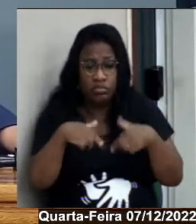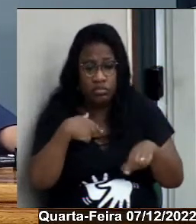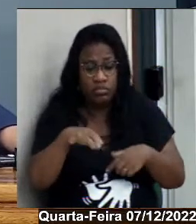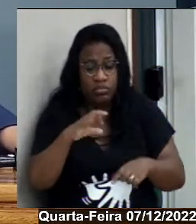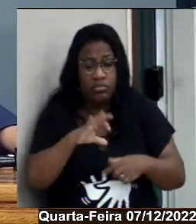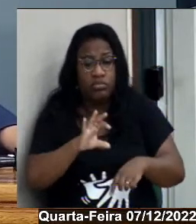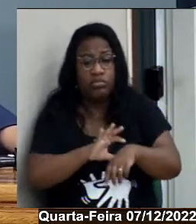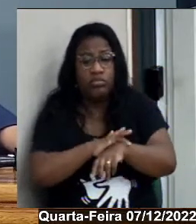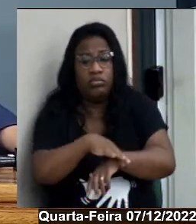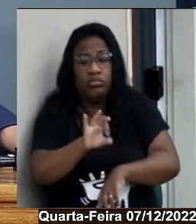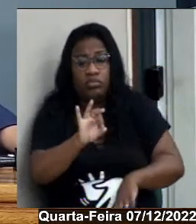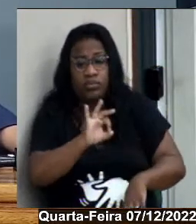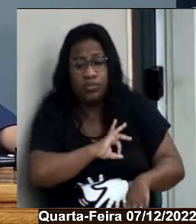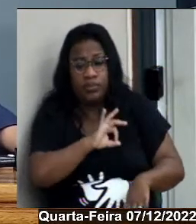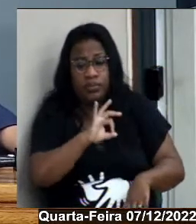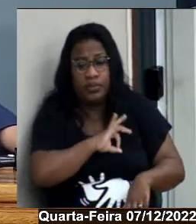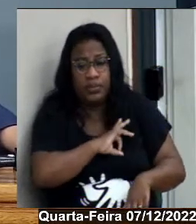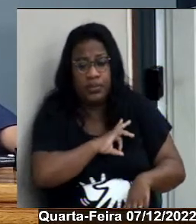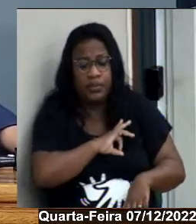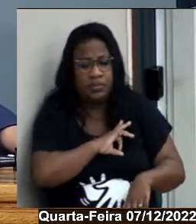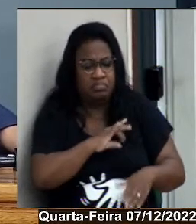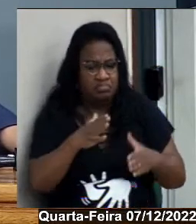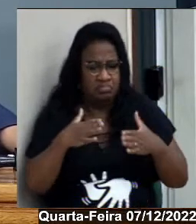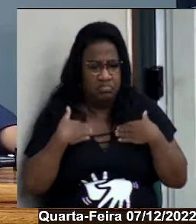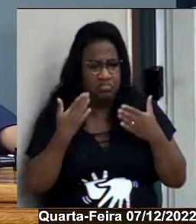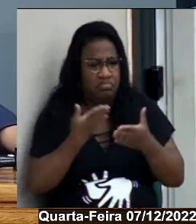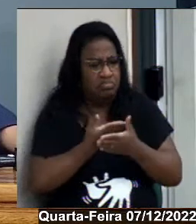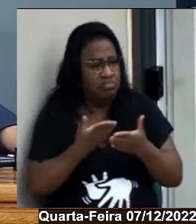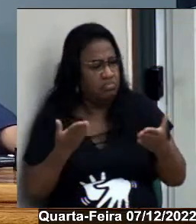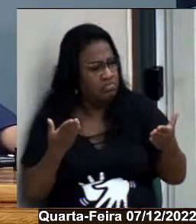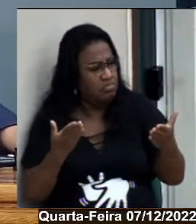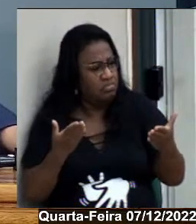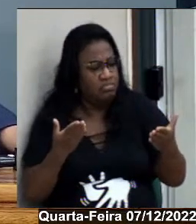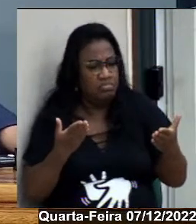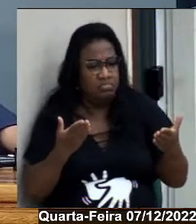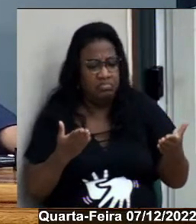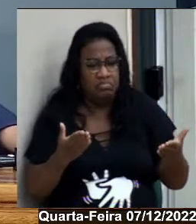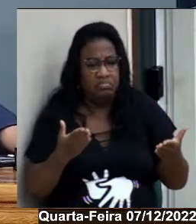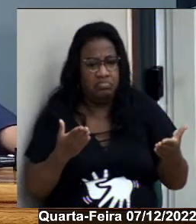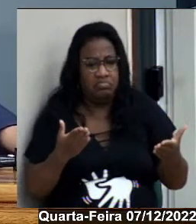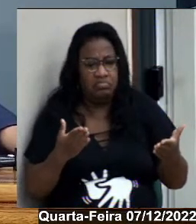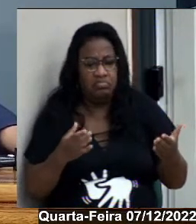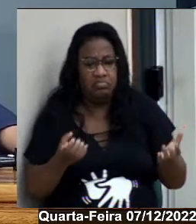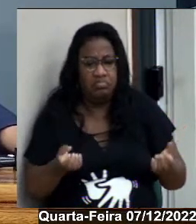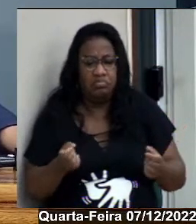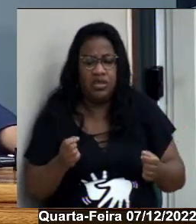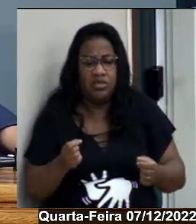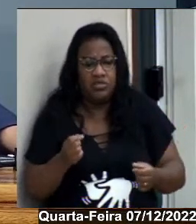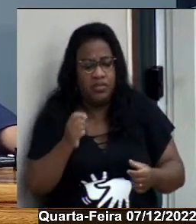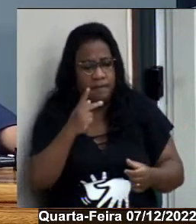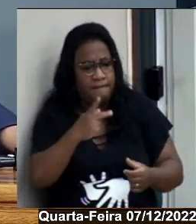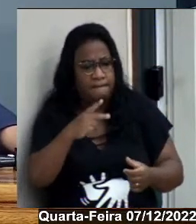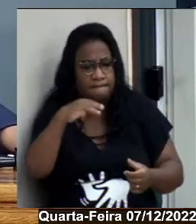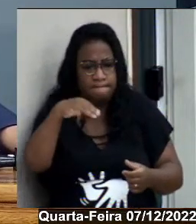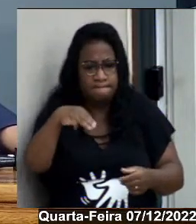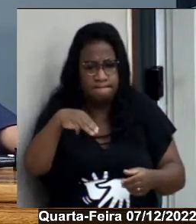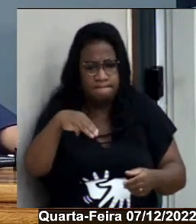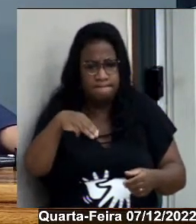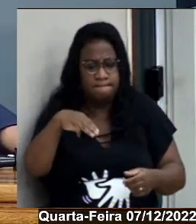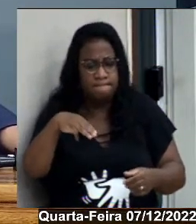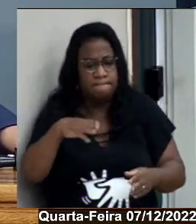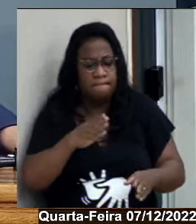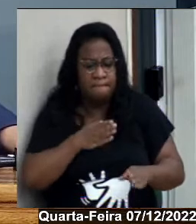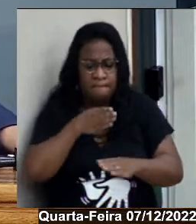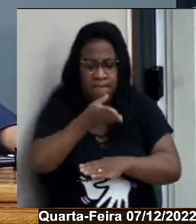que esses policiais fazem. Agora, muito me espanta vocês que são a favor da desmilitarização da PM, vocês que vão para a